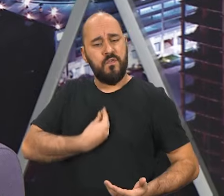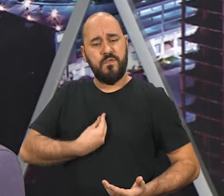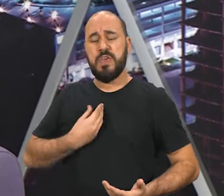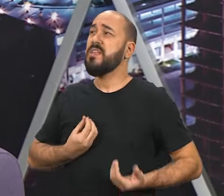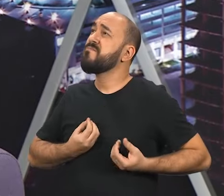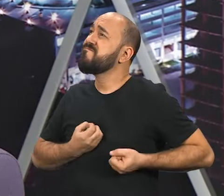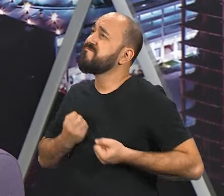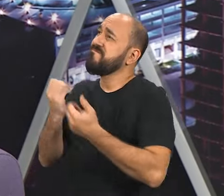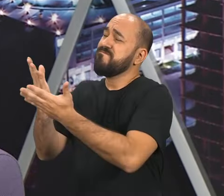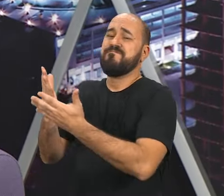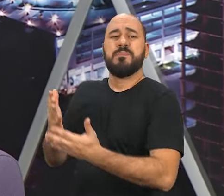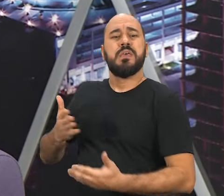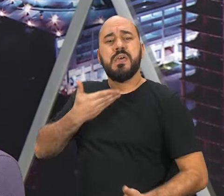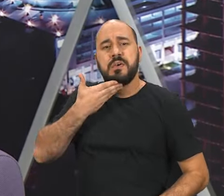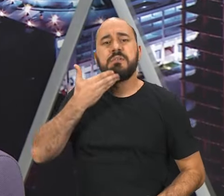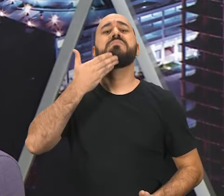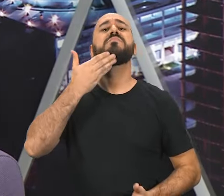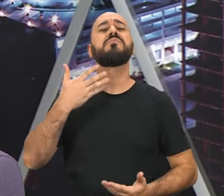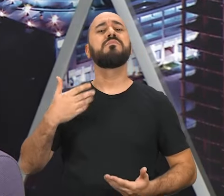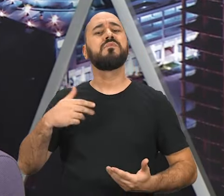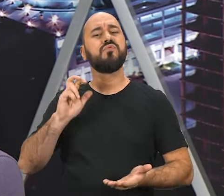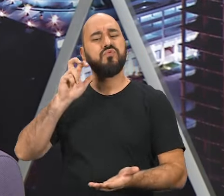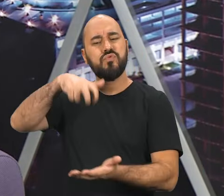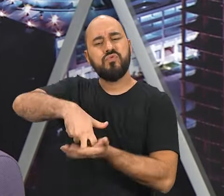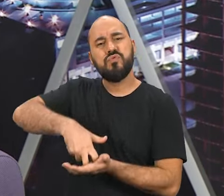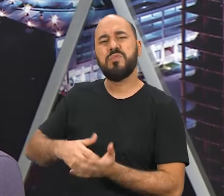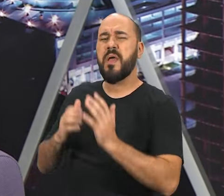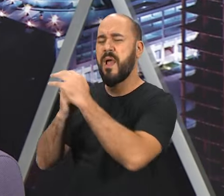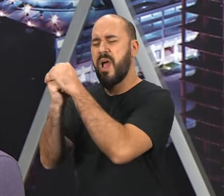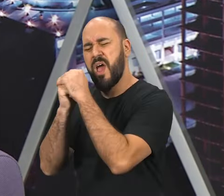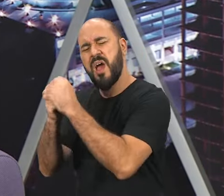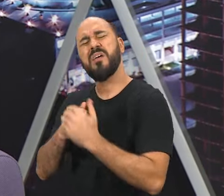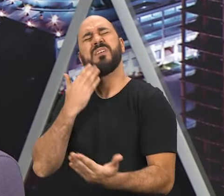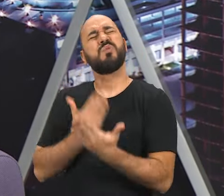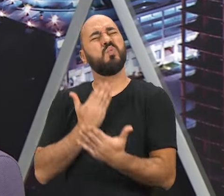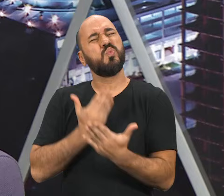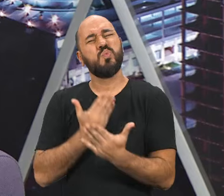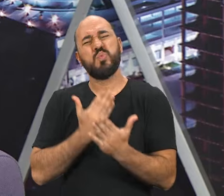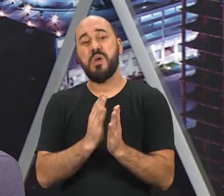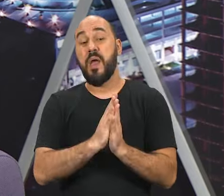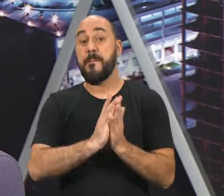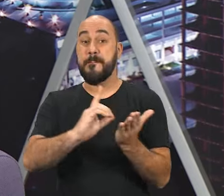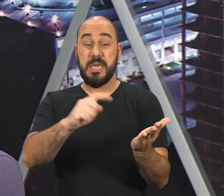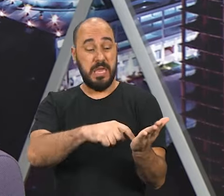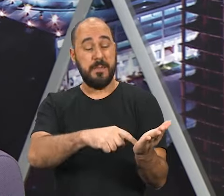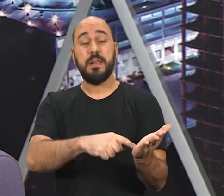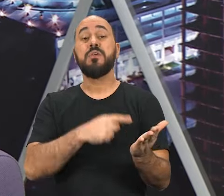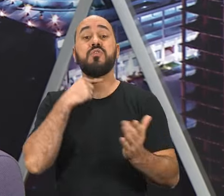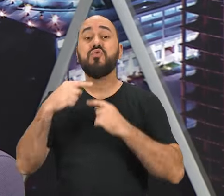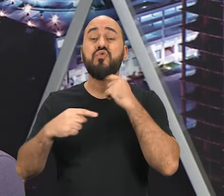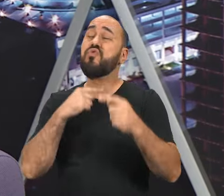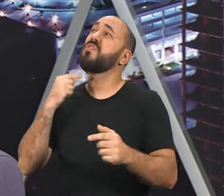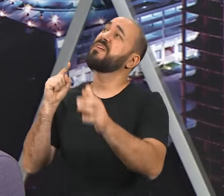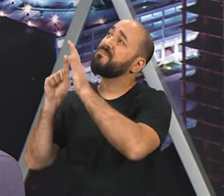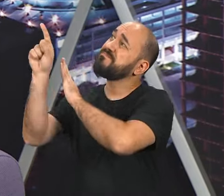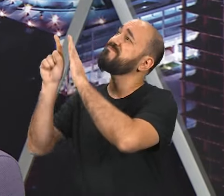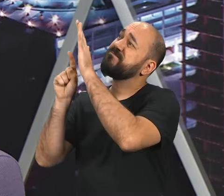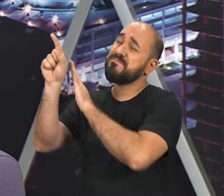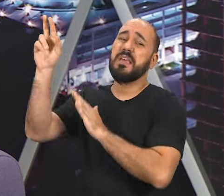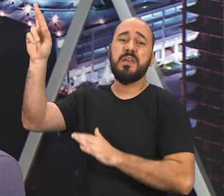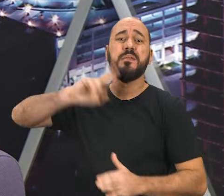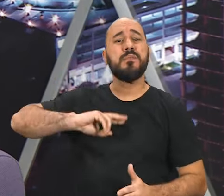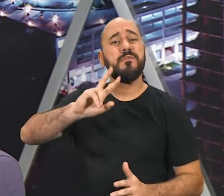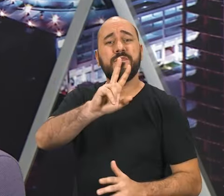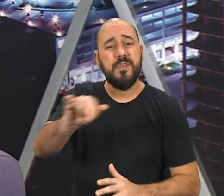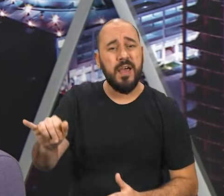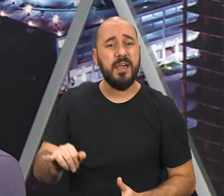tenha coragem, levanta a cabeça, põe o joelho no chão, estude a Bíblia, tire suas dúvidas, cresça na